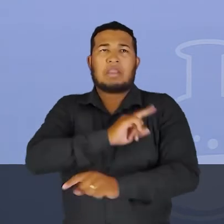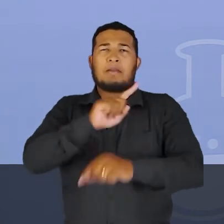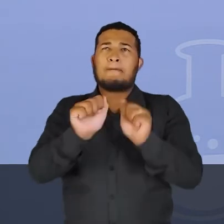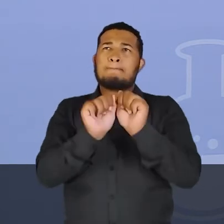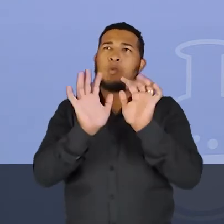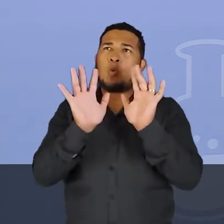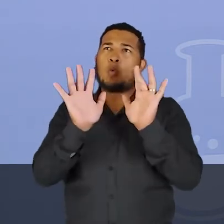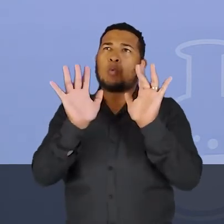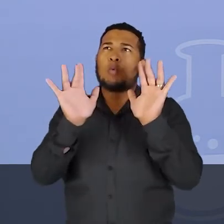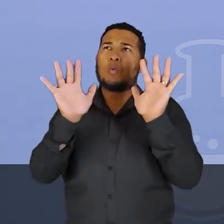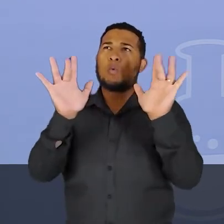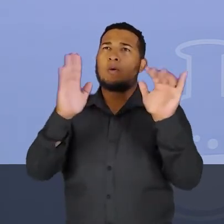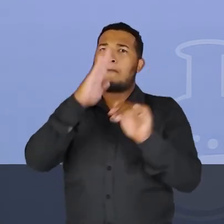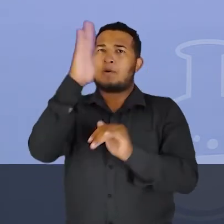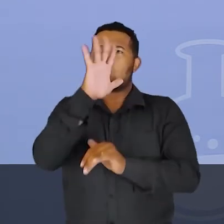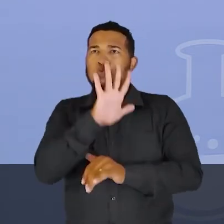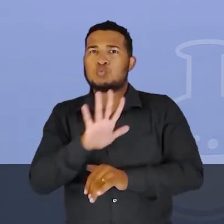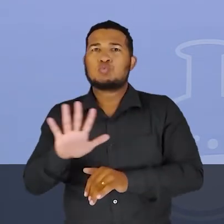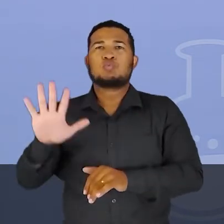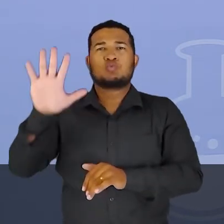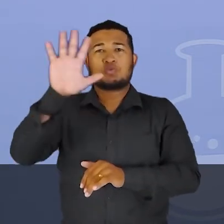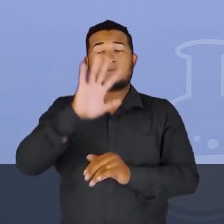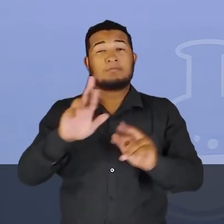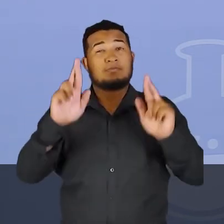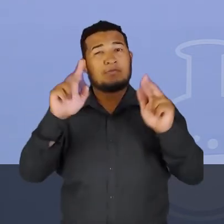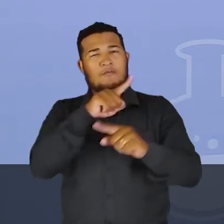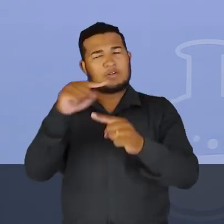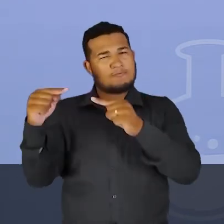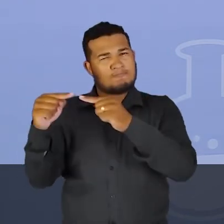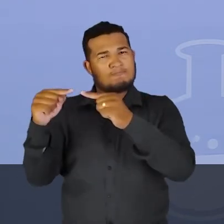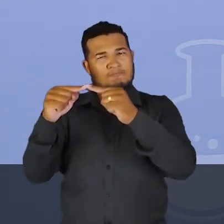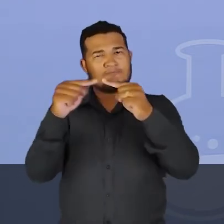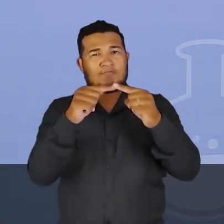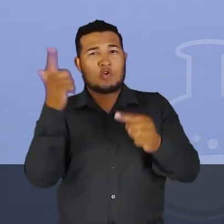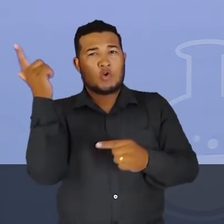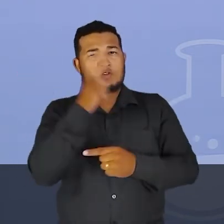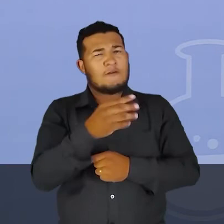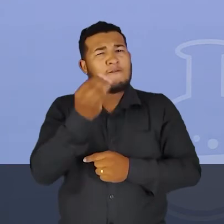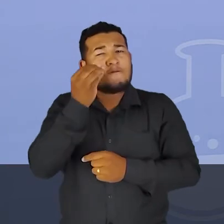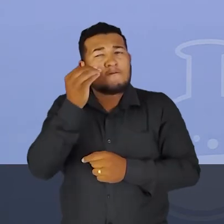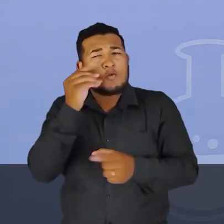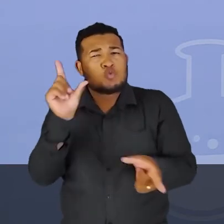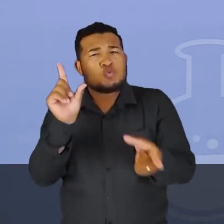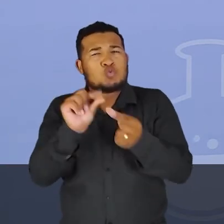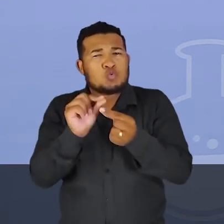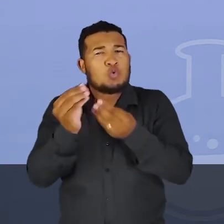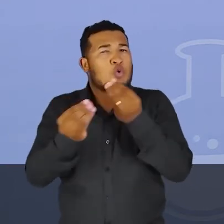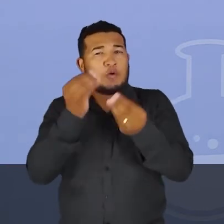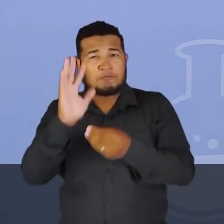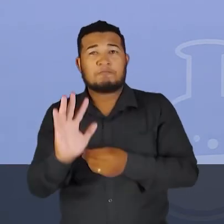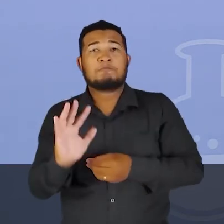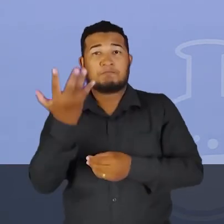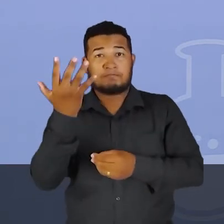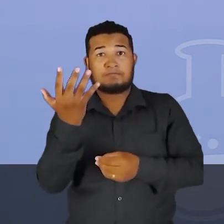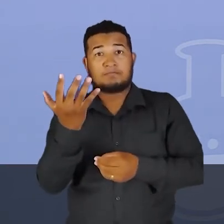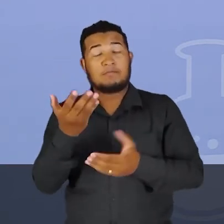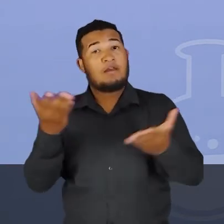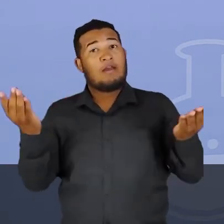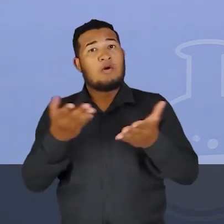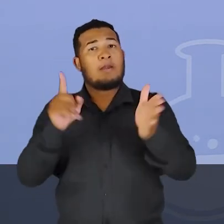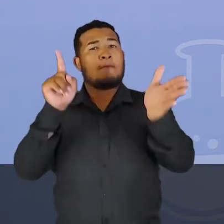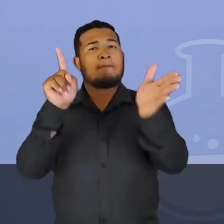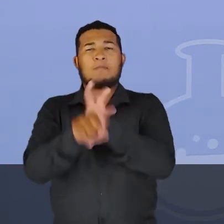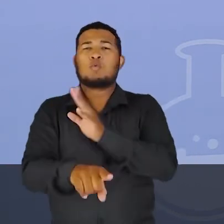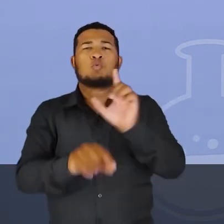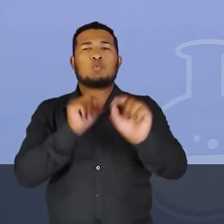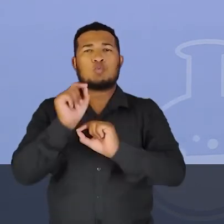Brasil, ok? Espero que vocês tenham conseguido acompanhar aí um pouquinho do que é, como que isso se dá. E a gente agora vai perguntar